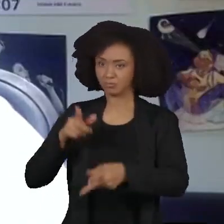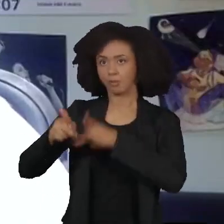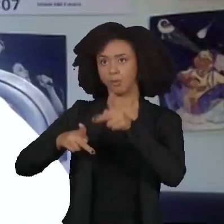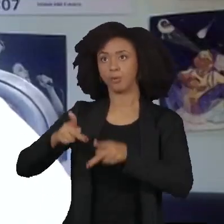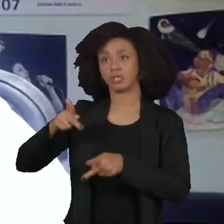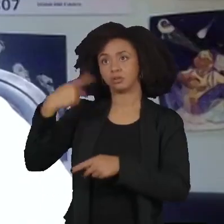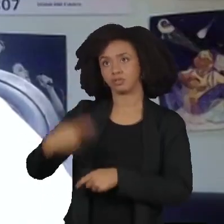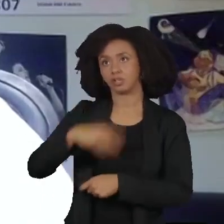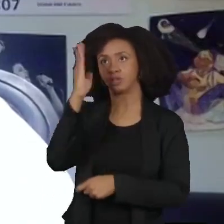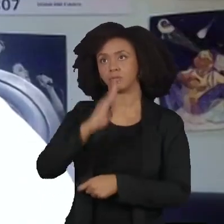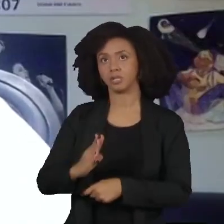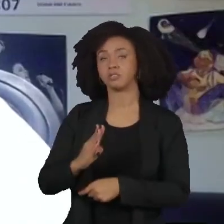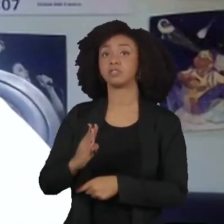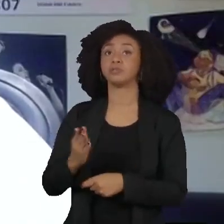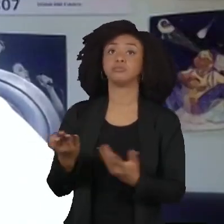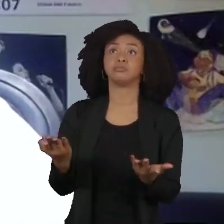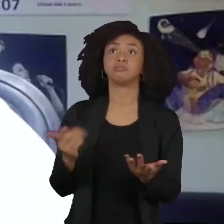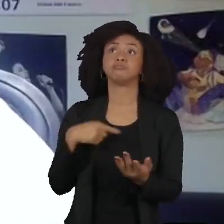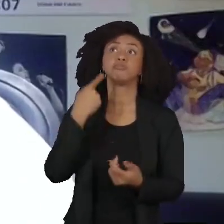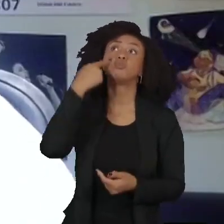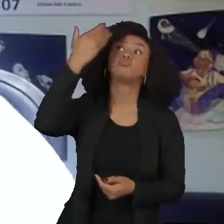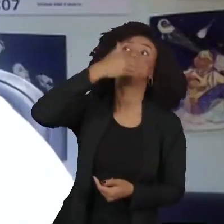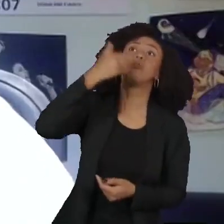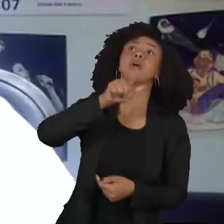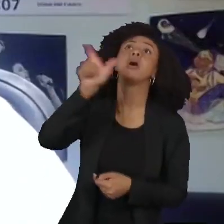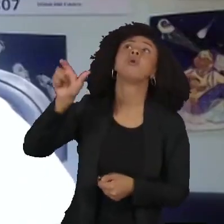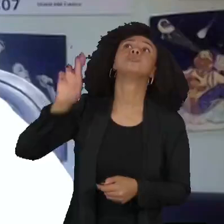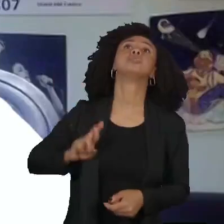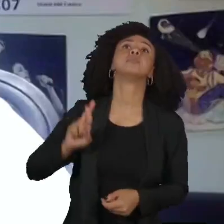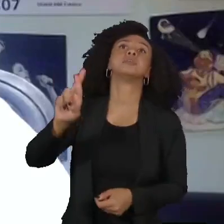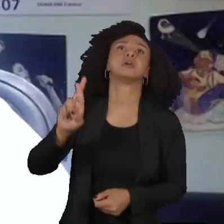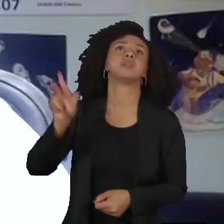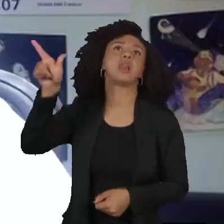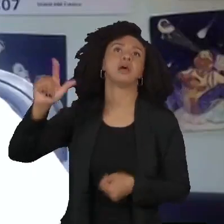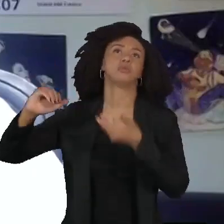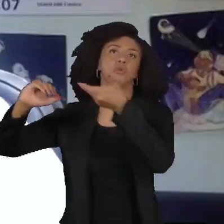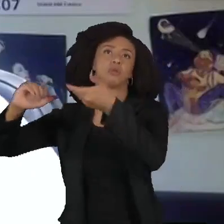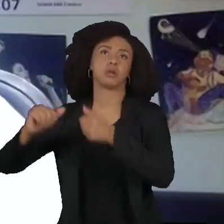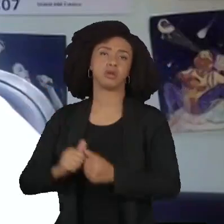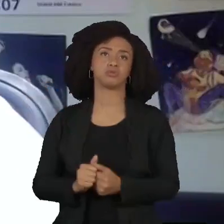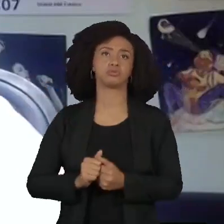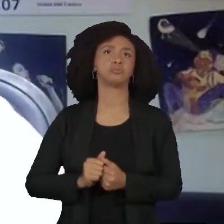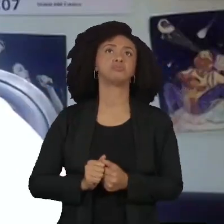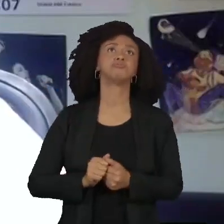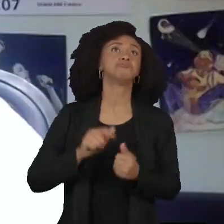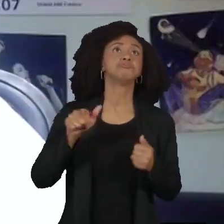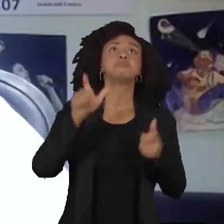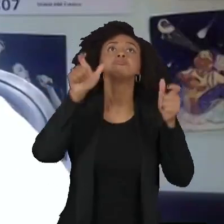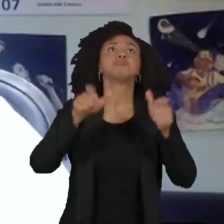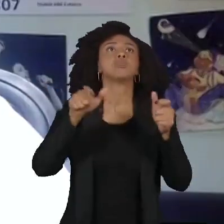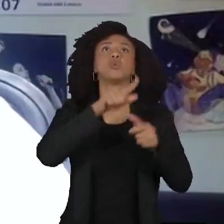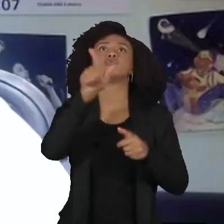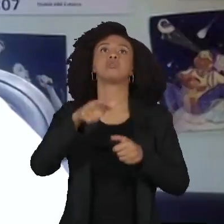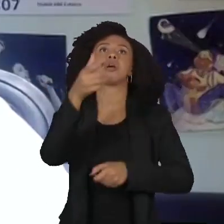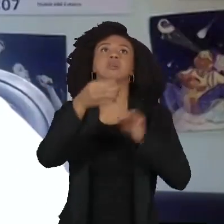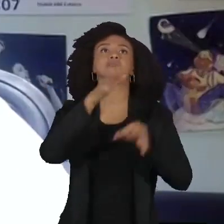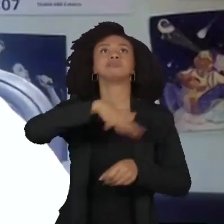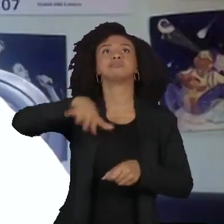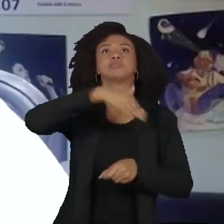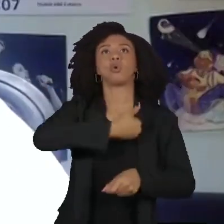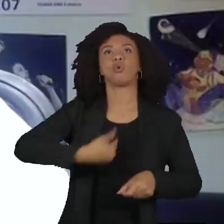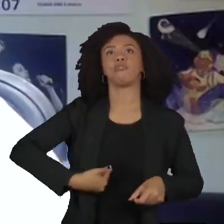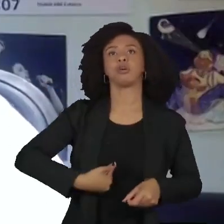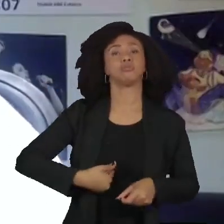não refletida, por exemplo, no Congresso Nacional, não refletida no Supremo Tribunal Federal. E, além disso, você ter práticas racistas,